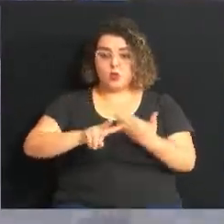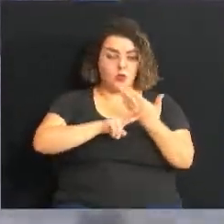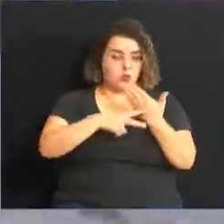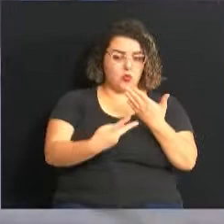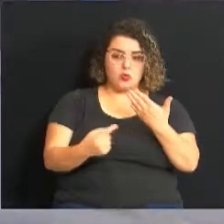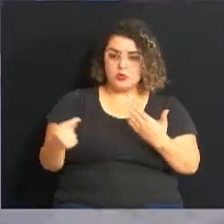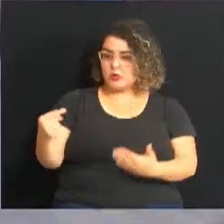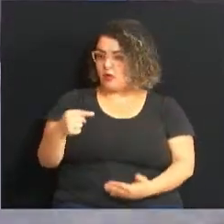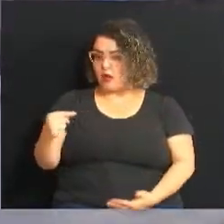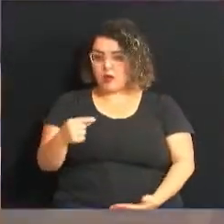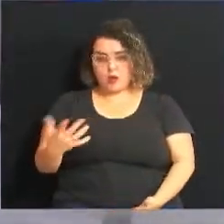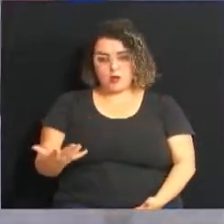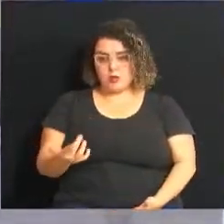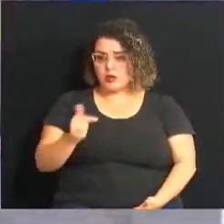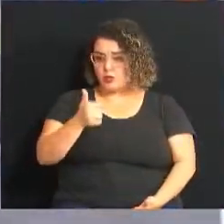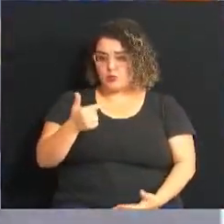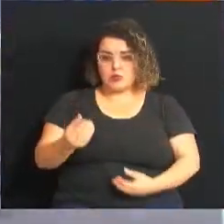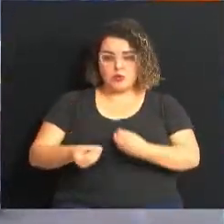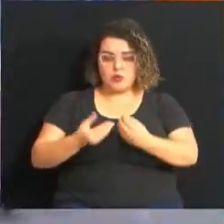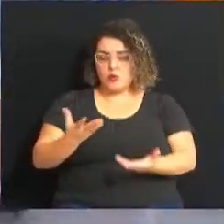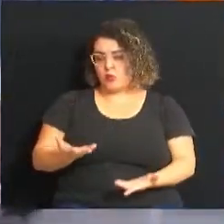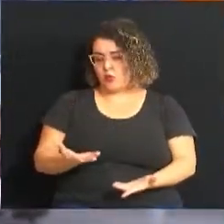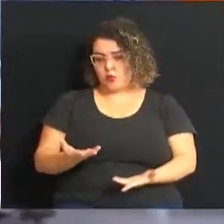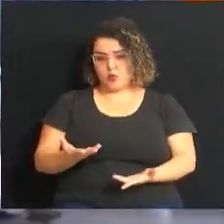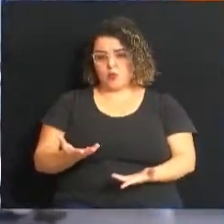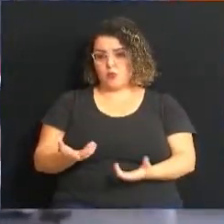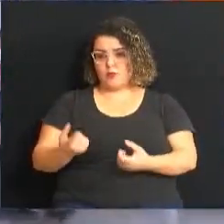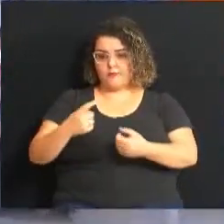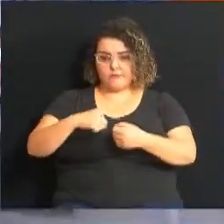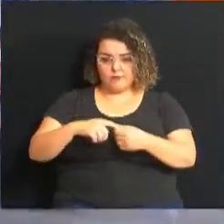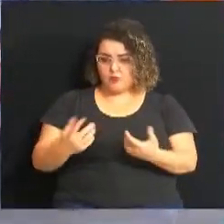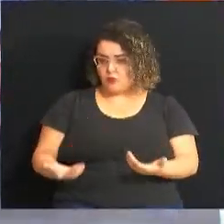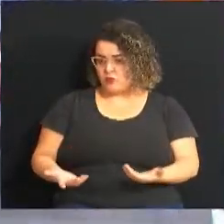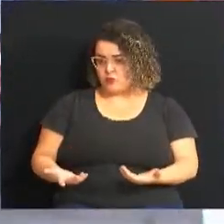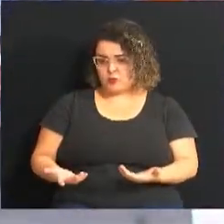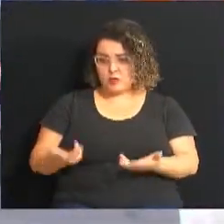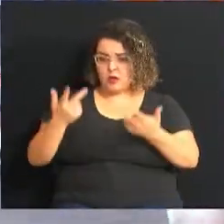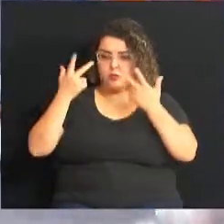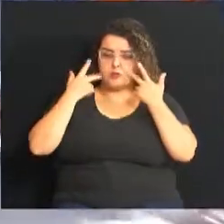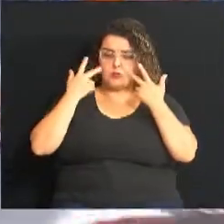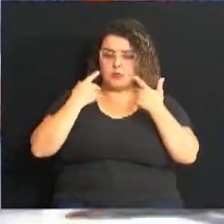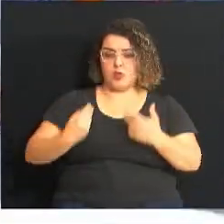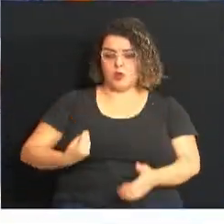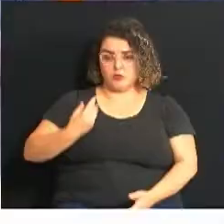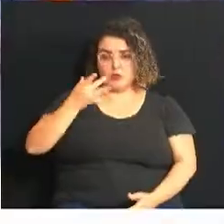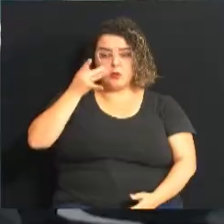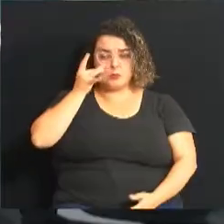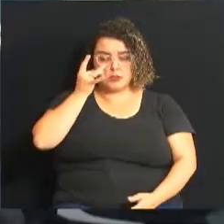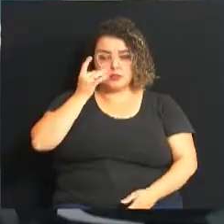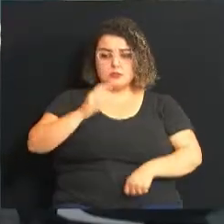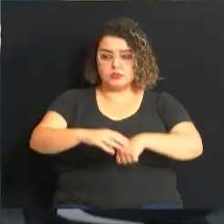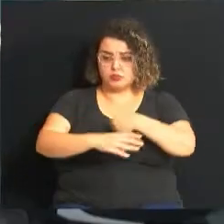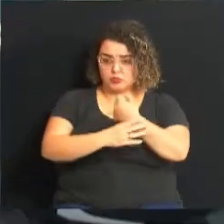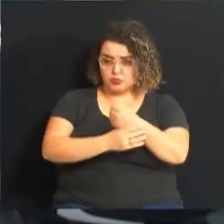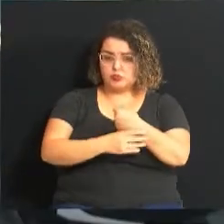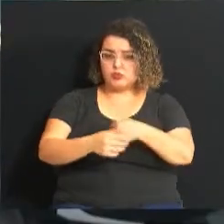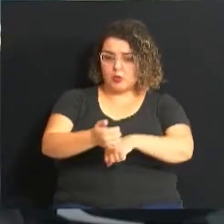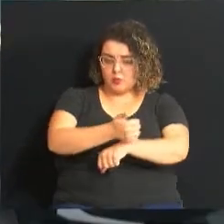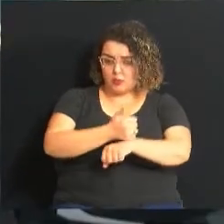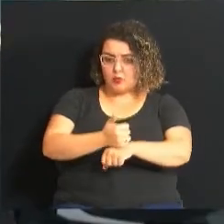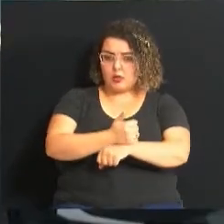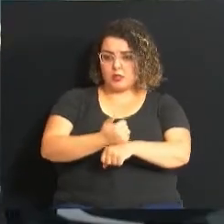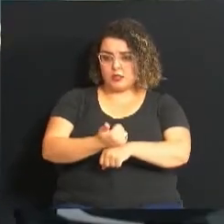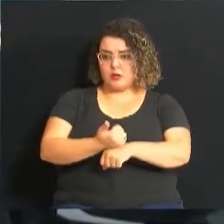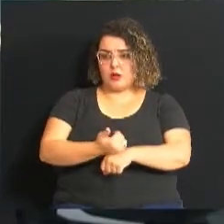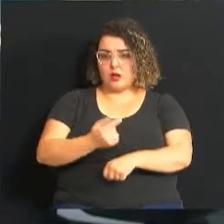vezes irreversíveis para as pessoas. Então a presença dos fisioterapeutas na rede Mário Gatti está sofrendo com esse perigo,